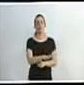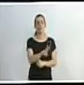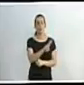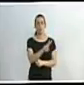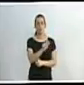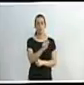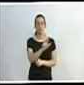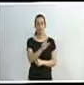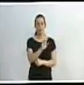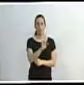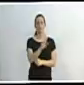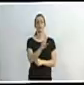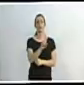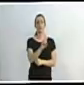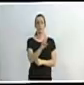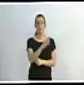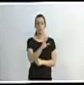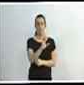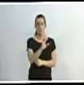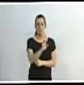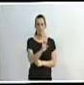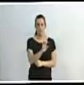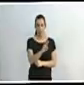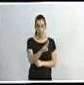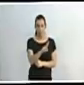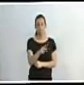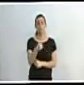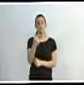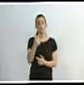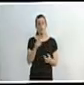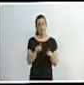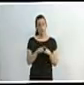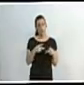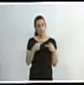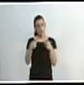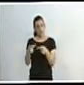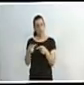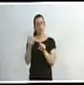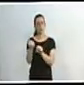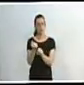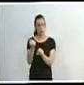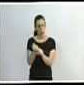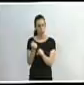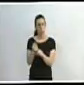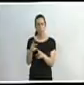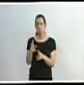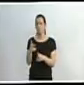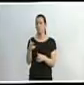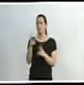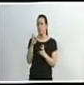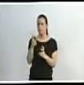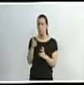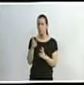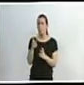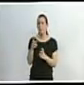fomos convidados para fazer uma visita também, as obras que acontecem lá, em breve nós teremos aí, pelo menos, os primeiros